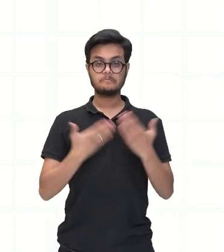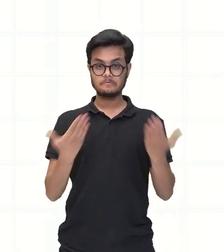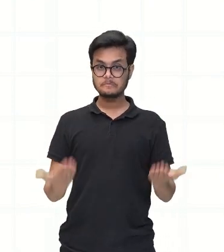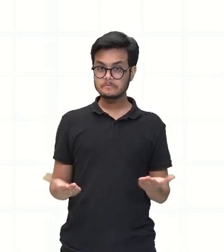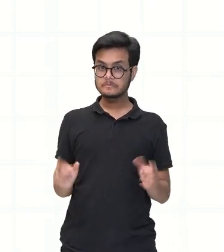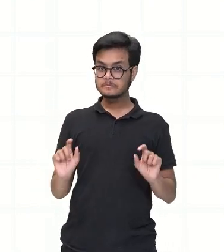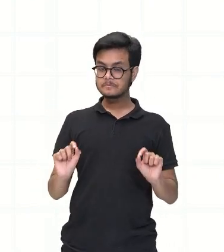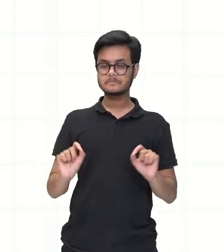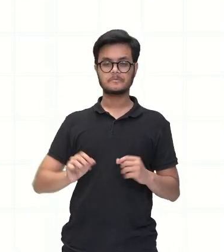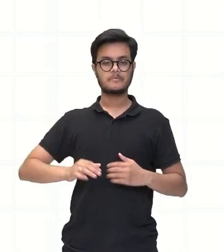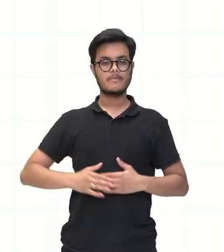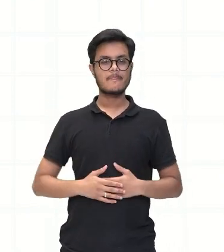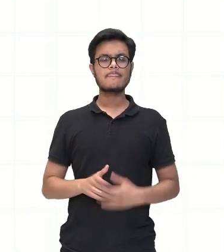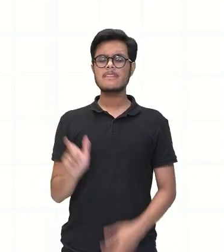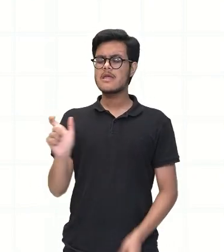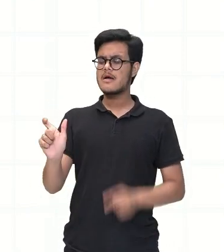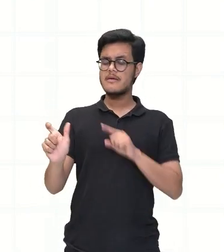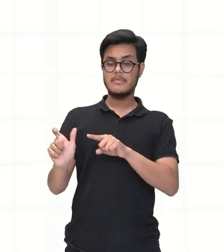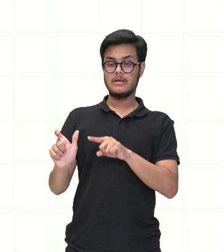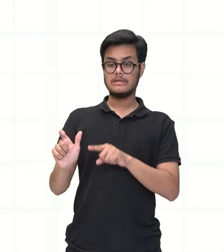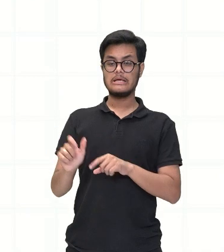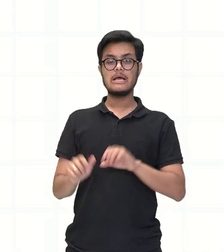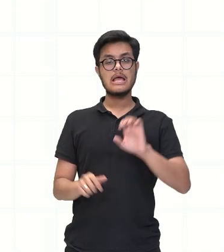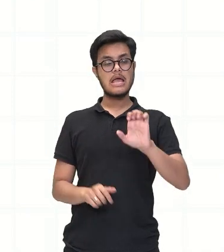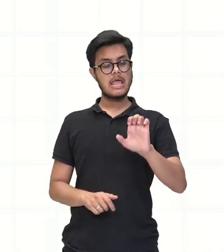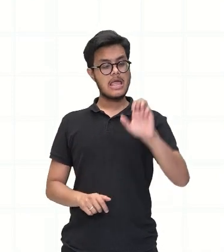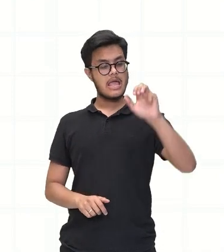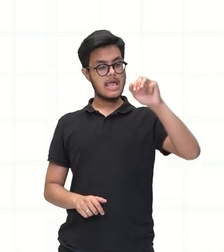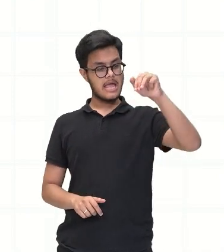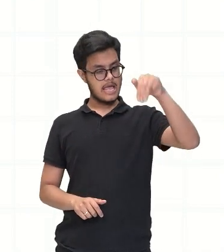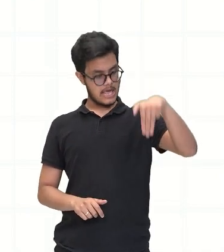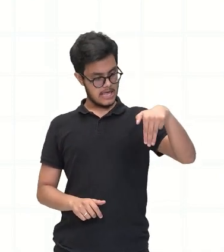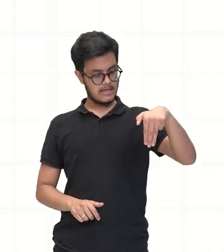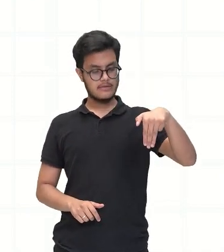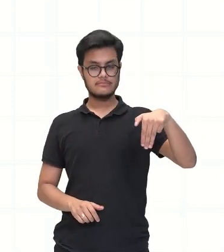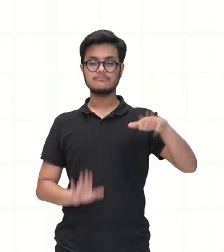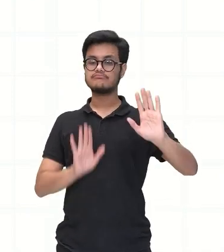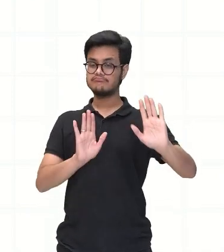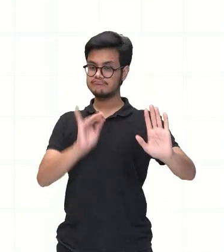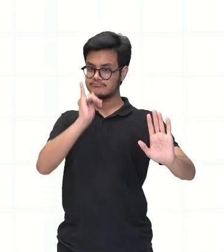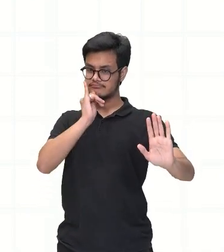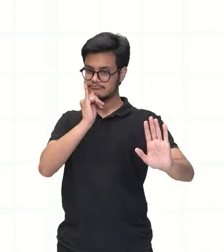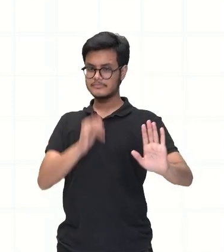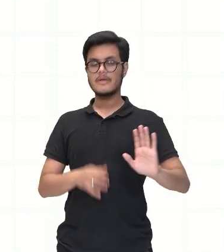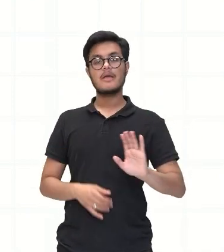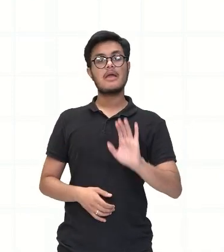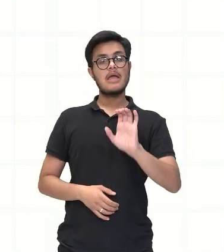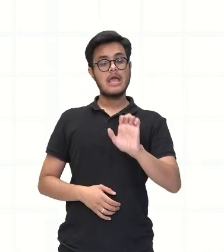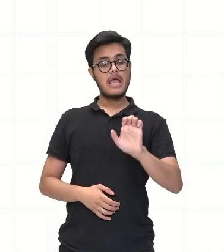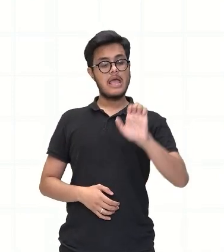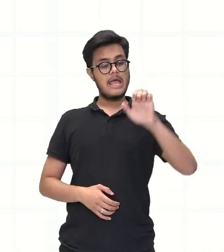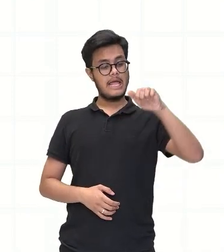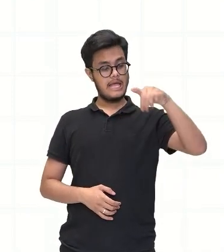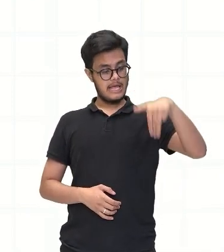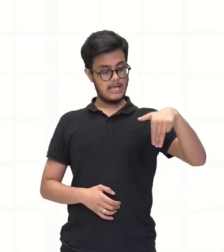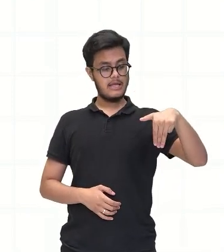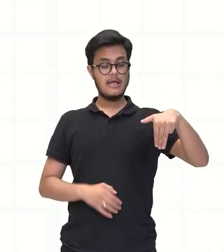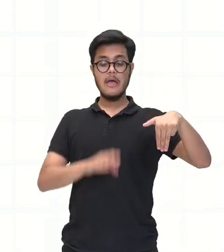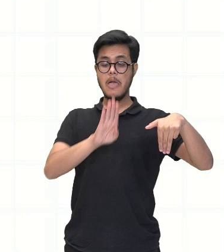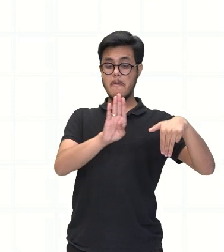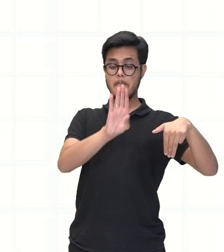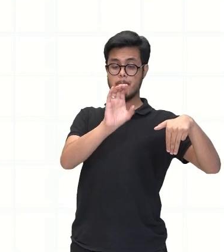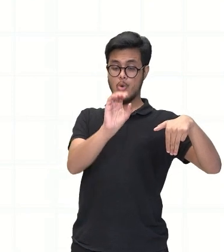bem. Essa palavra é a junção da palavra, é a junção das palavras. Em